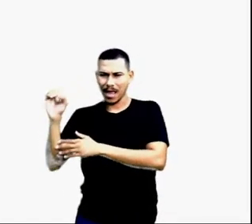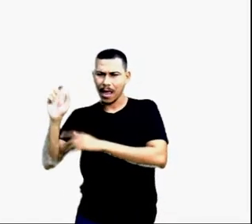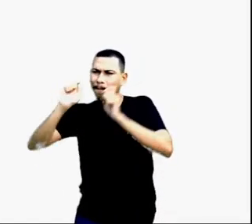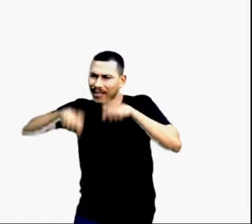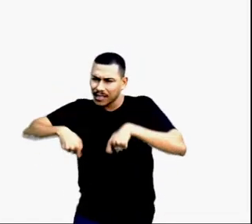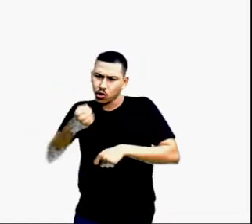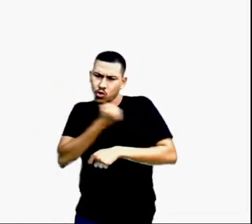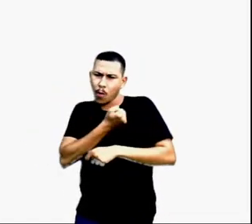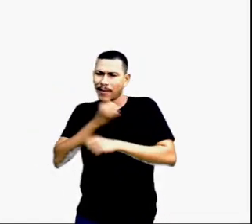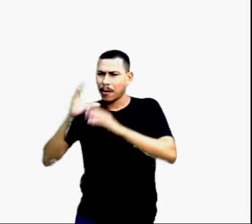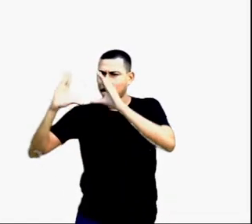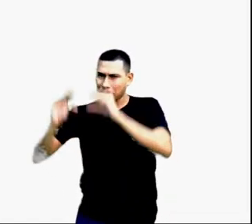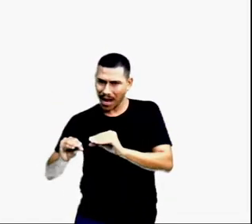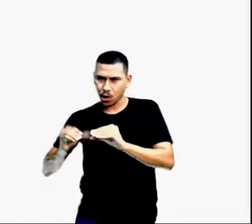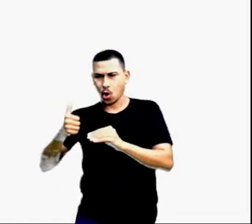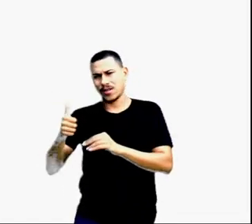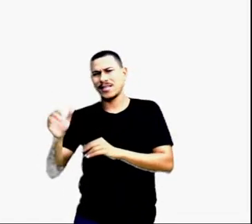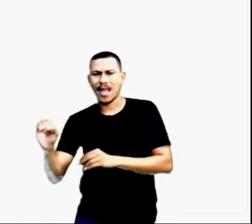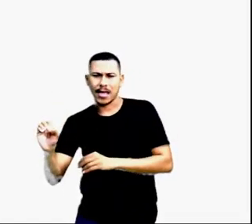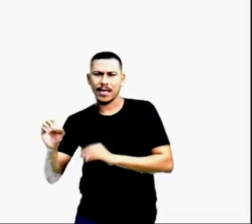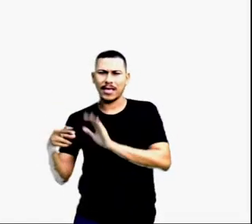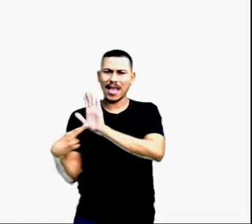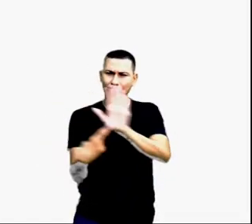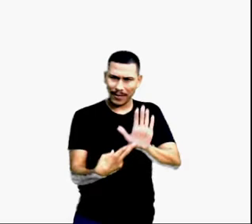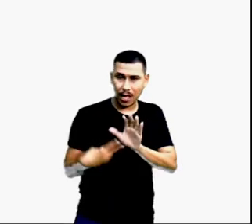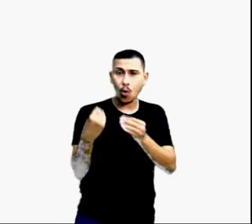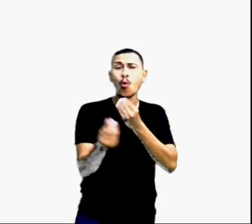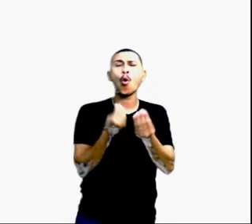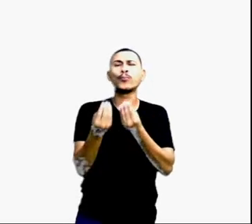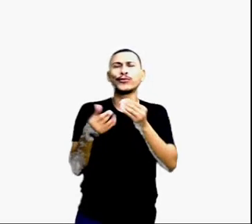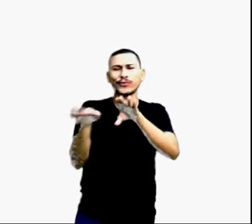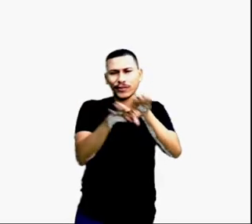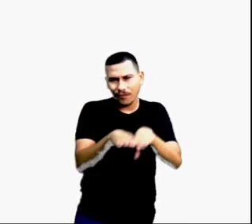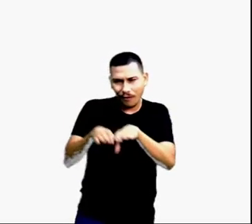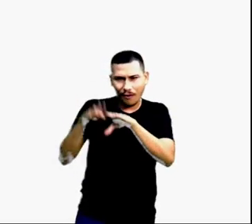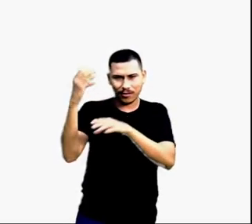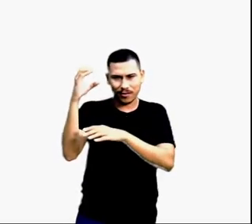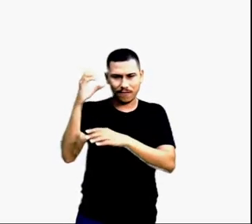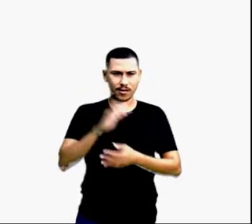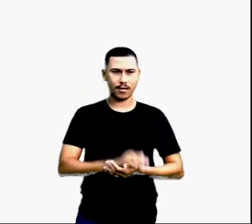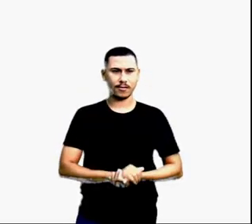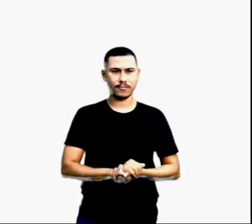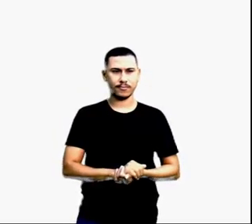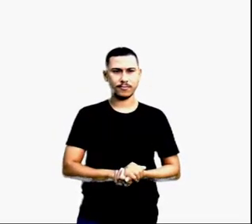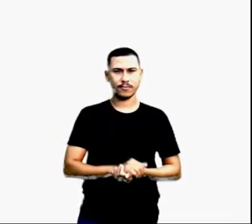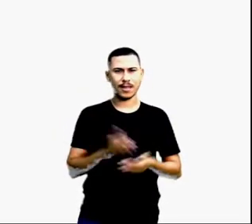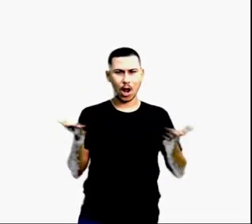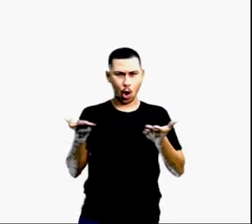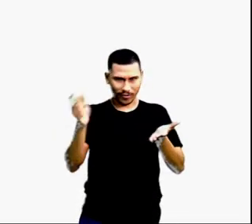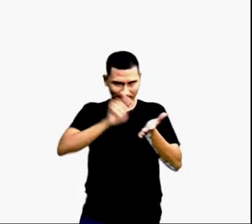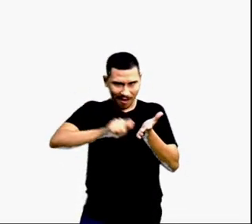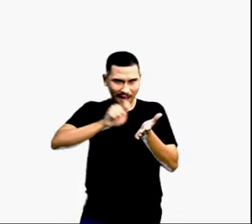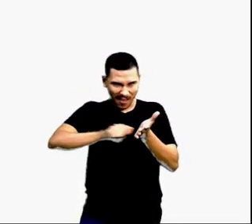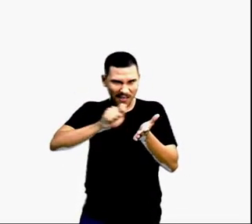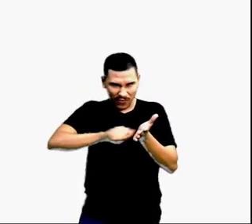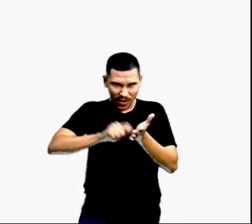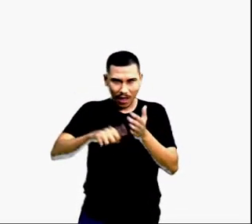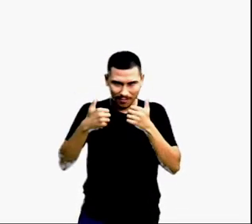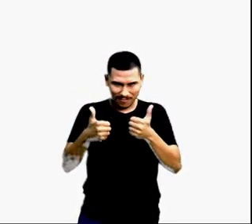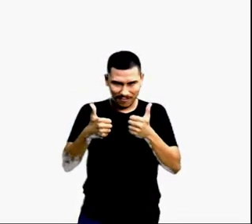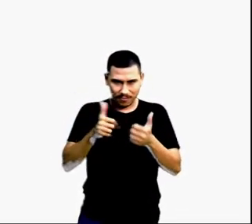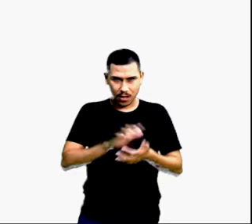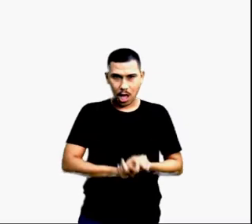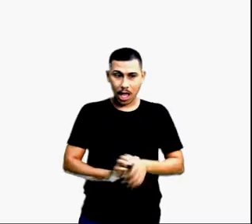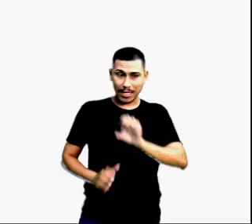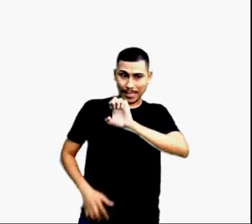ideia vamos representar agora este exemplo anotações equipe vamos lá pega aí agora A caneta ou lápis caminha